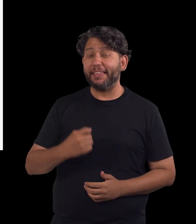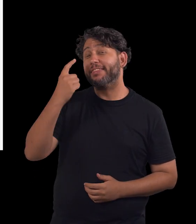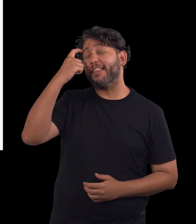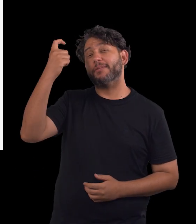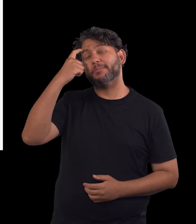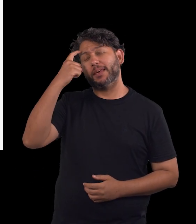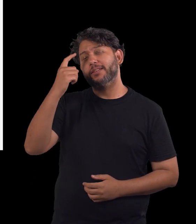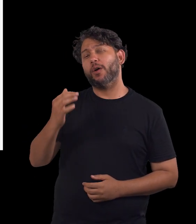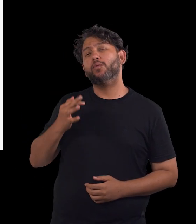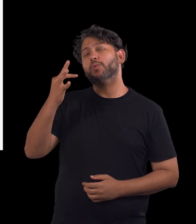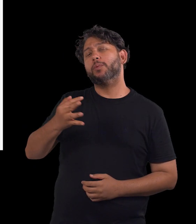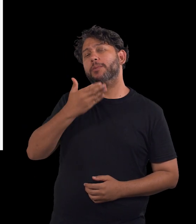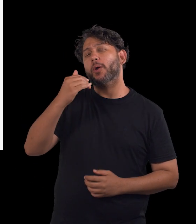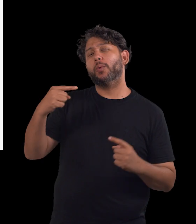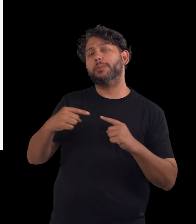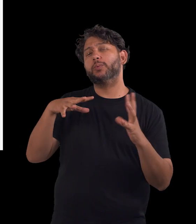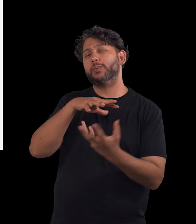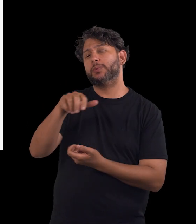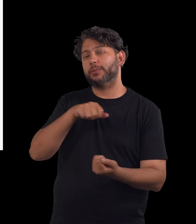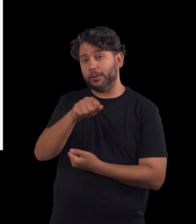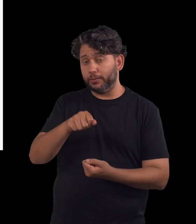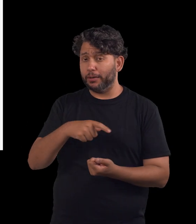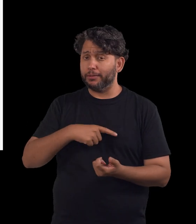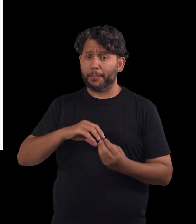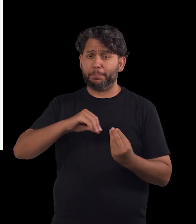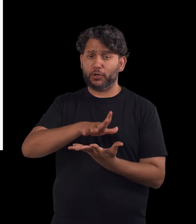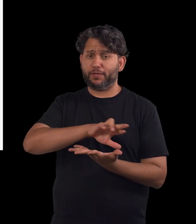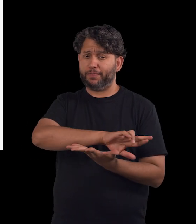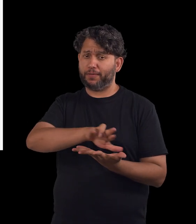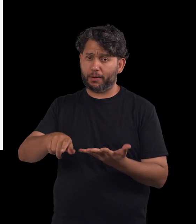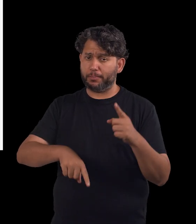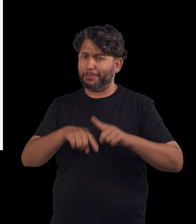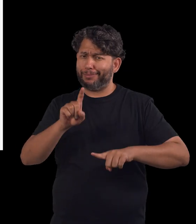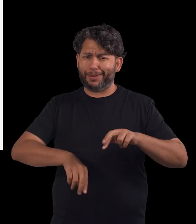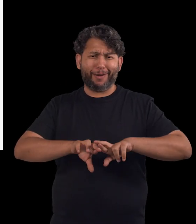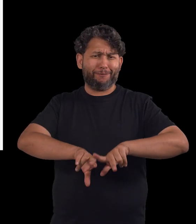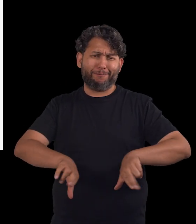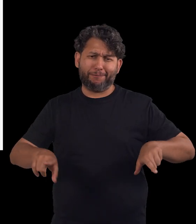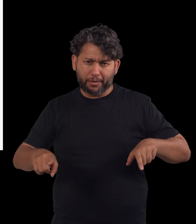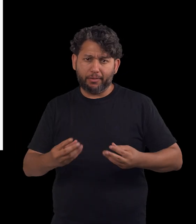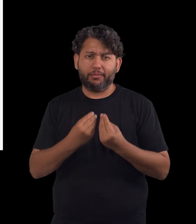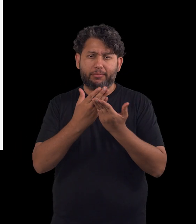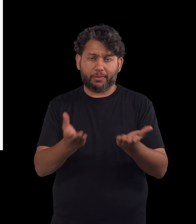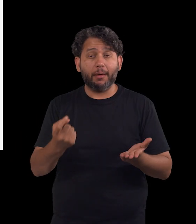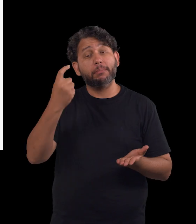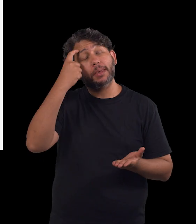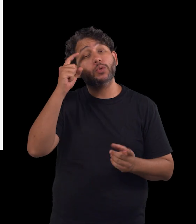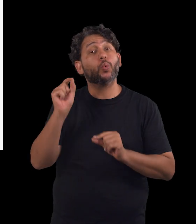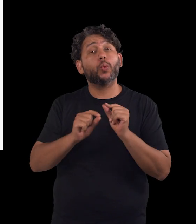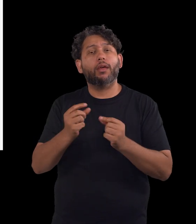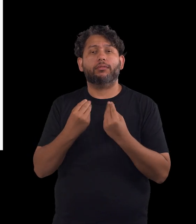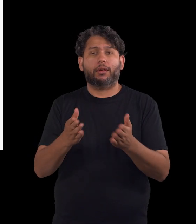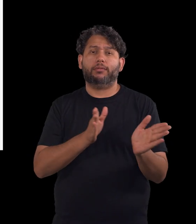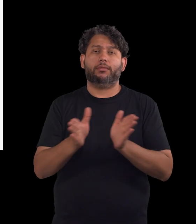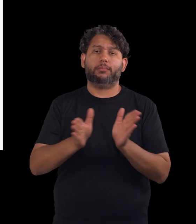Ideias para um Futuro Sustentável é uma ação cultural transmídia, composta por materiais em diferentes formatos, pensados